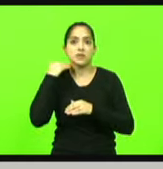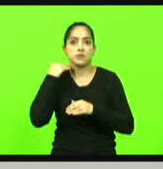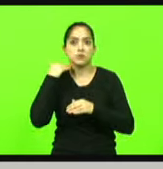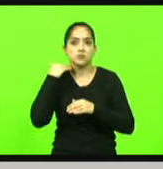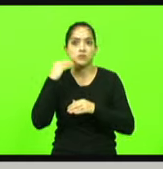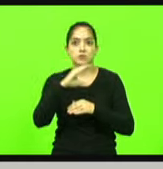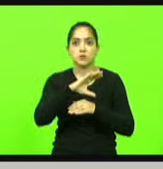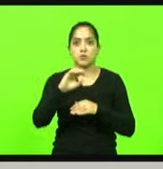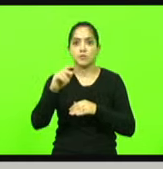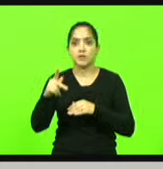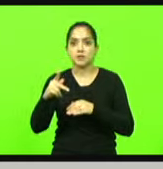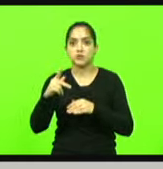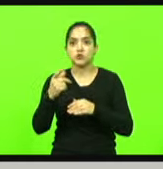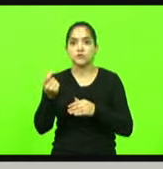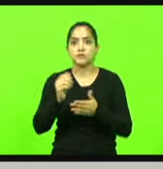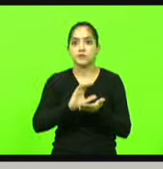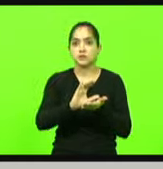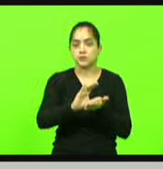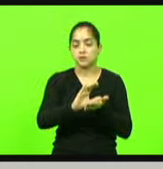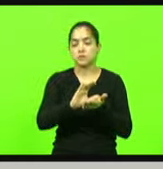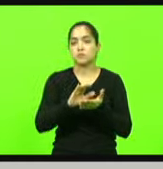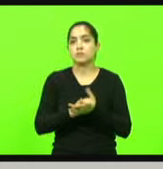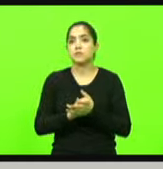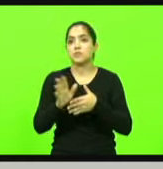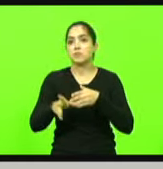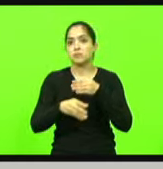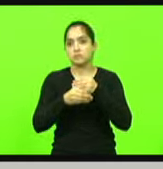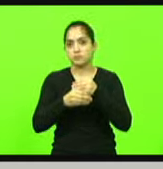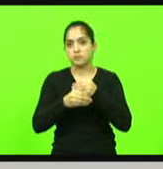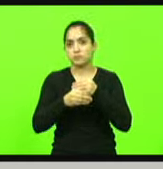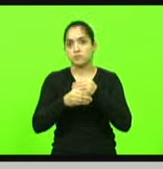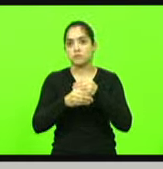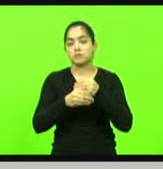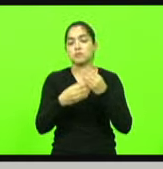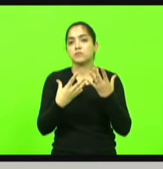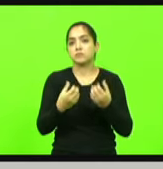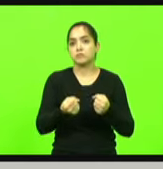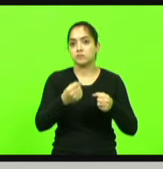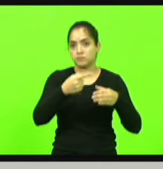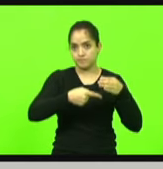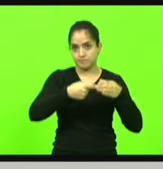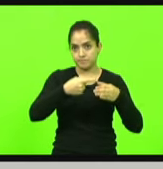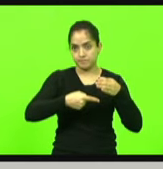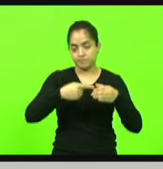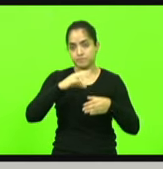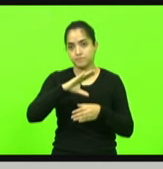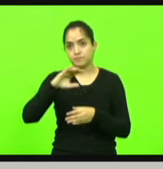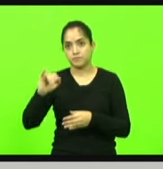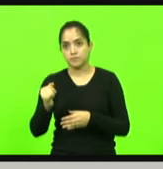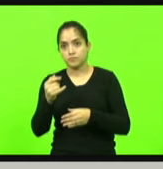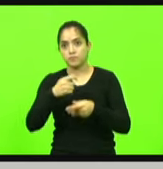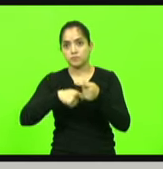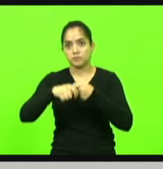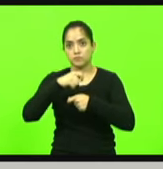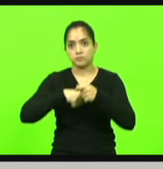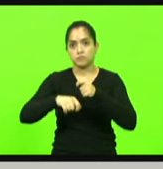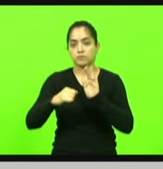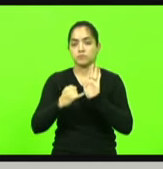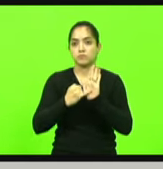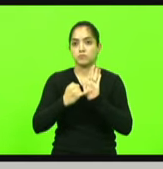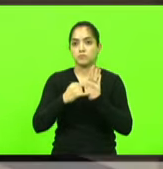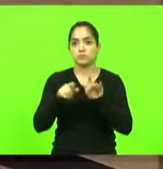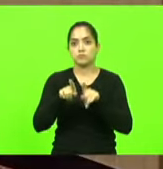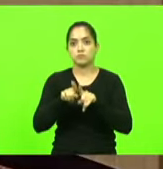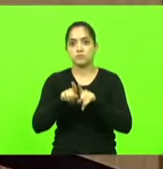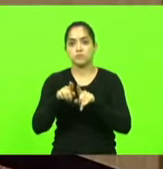crédito, com emenda substitutiva global e pareceres favoráveis das comissões de Constituição e Justiça, Comissão de Finanças e Tributação e